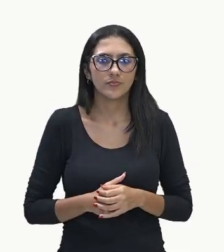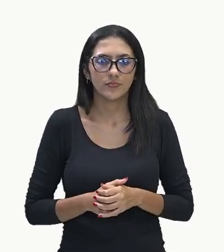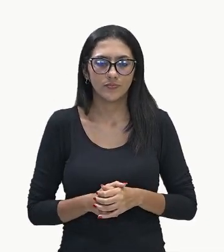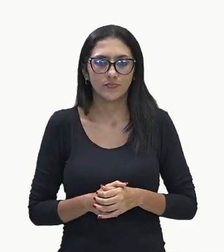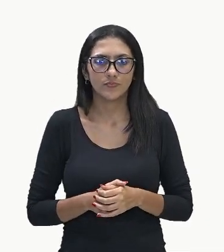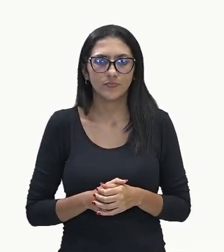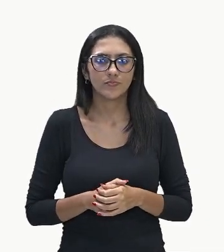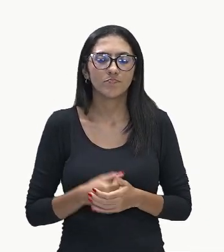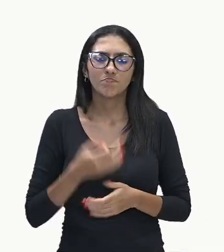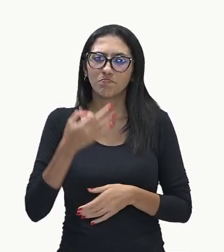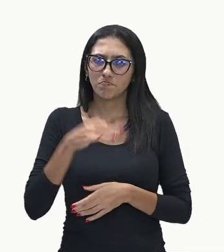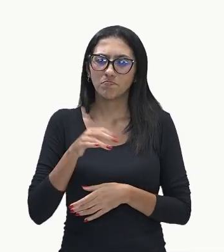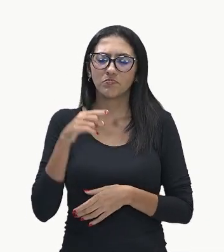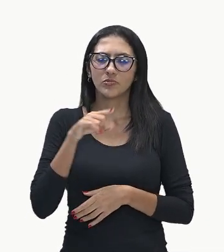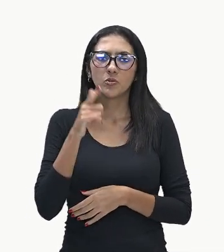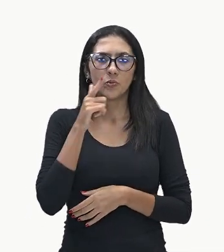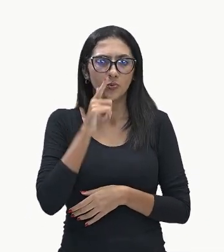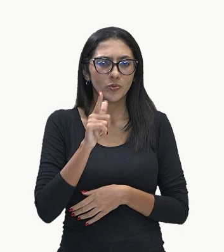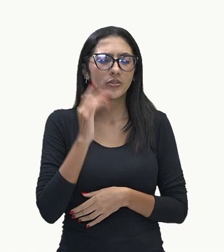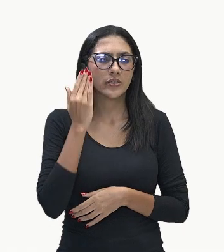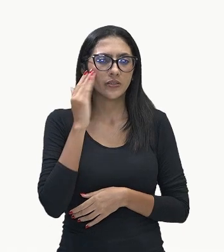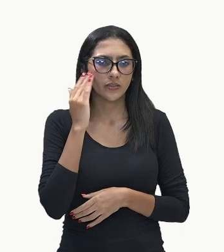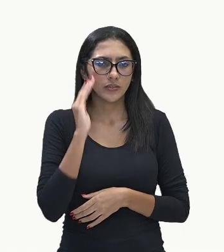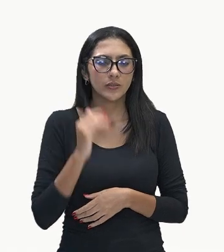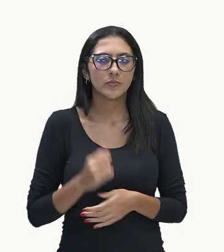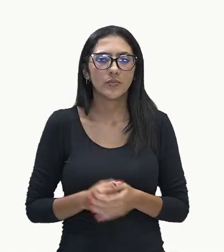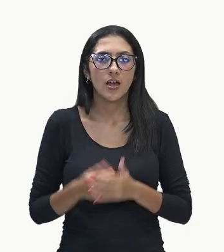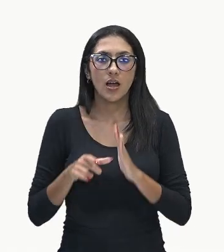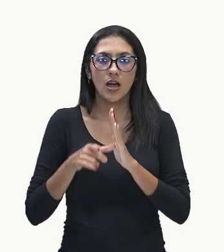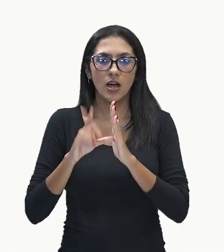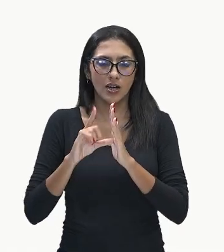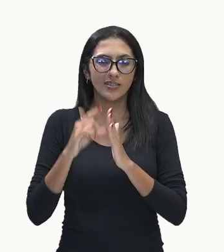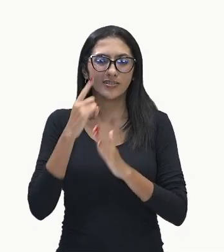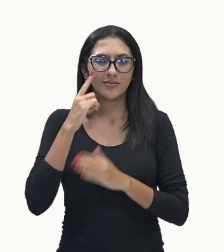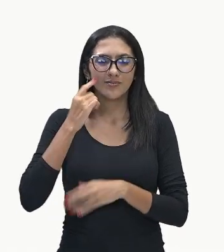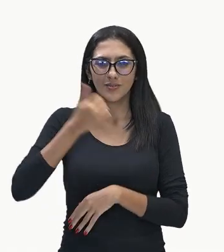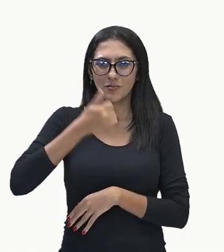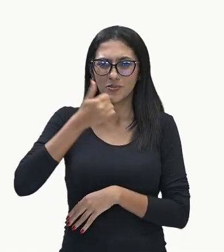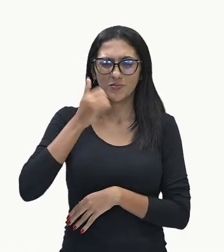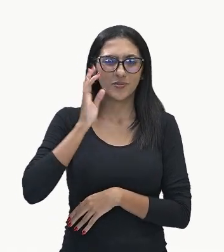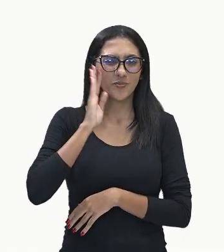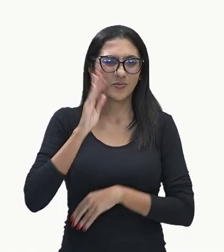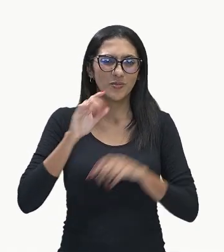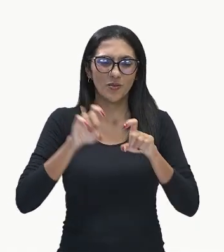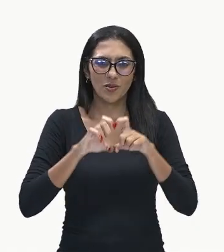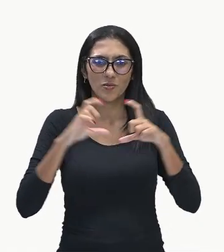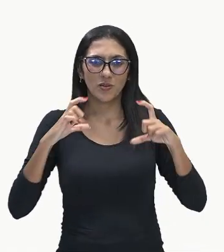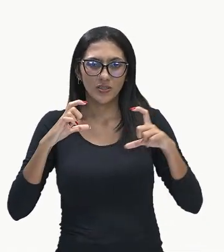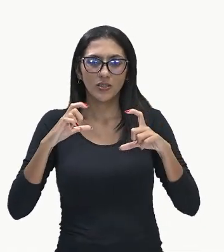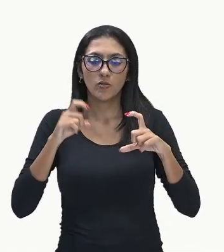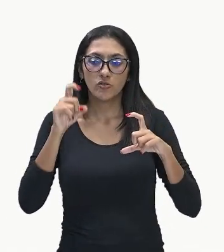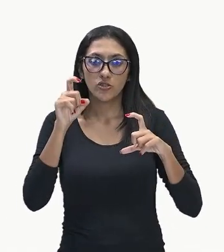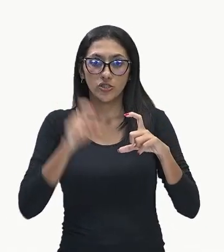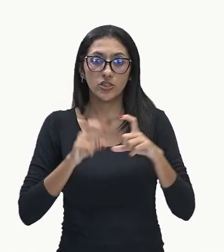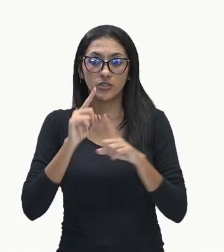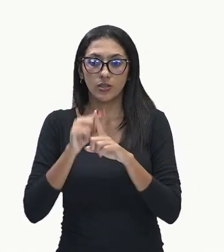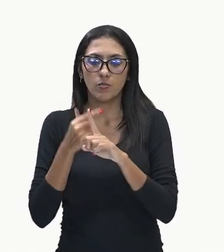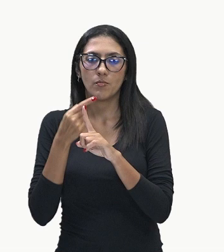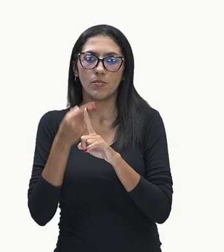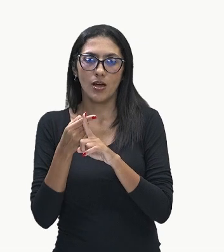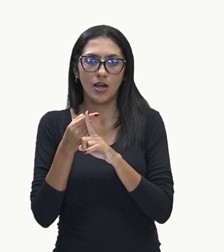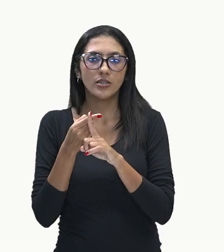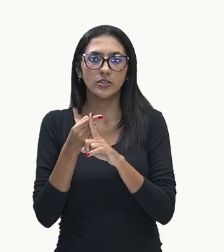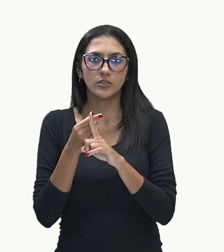você respondeu. Como o x era positivo e ele passou para o outro lado da igualdade, lá para o primeiro membro,